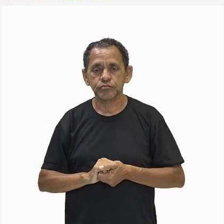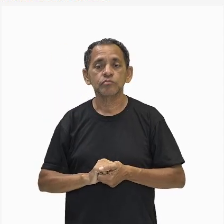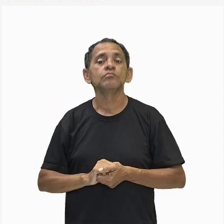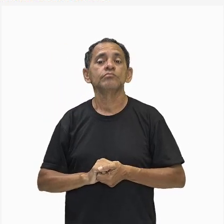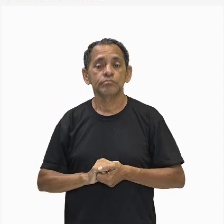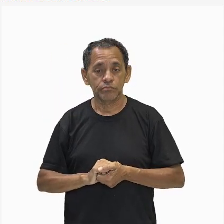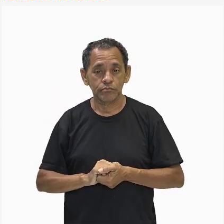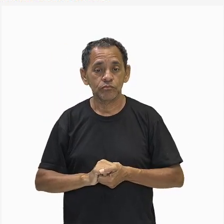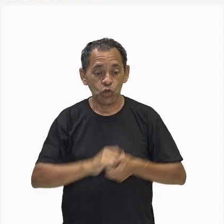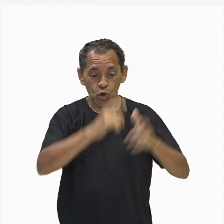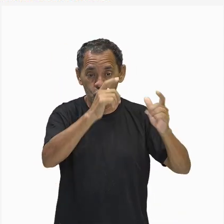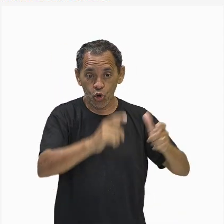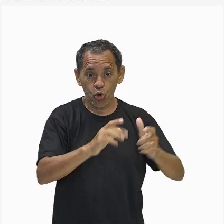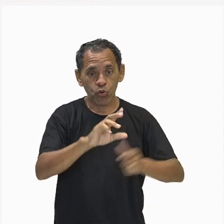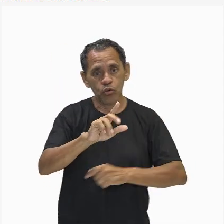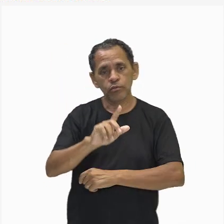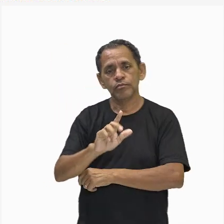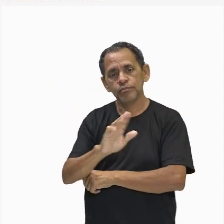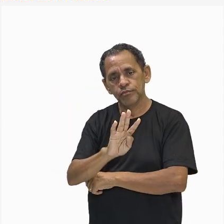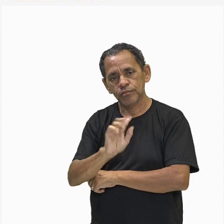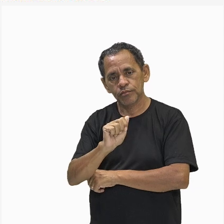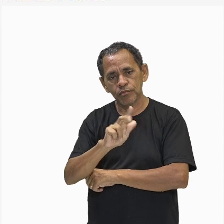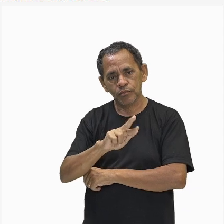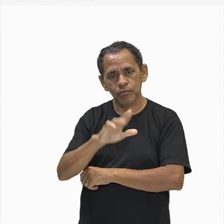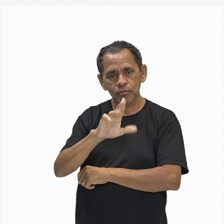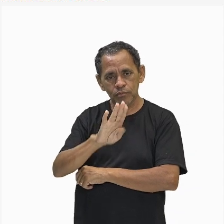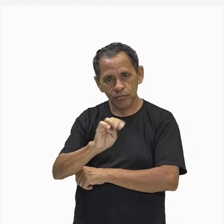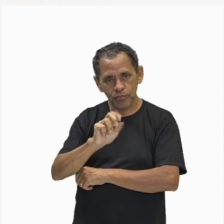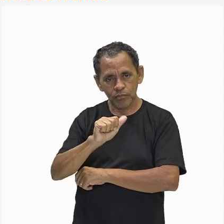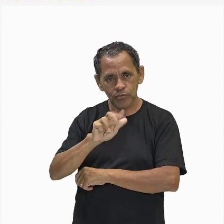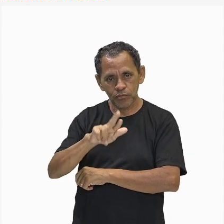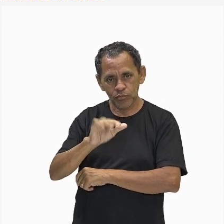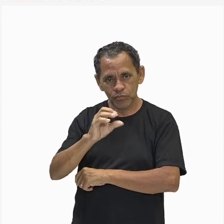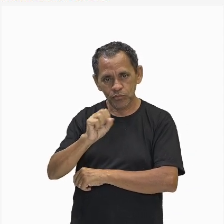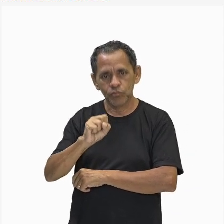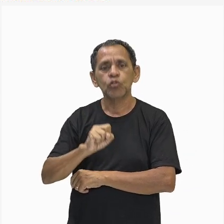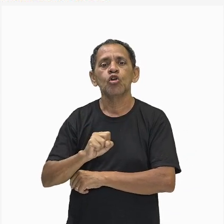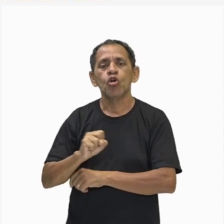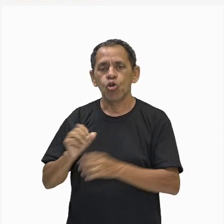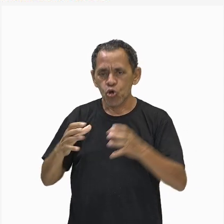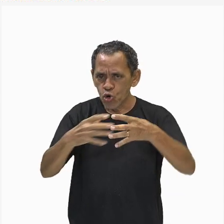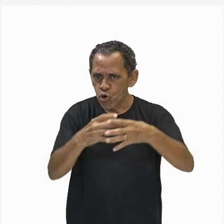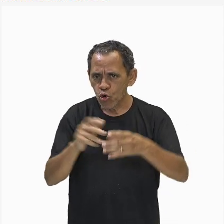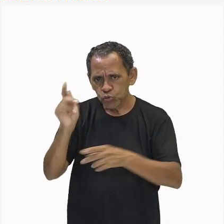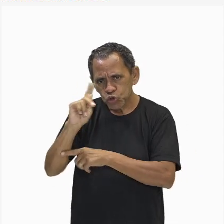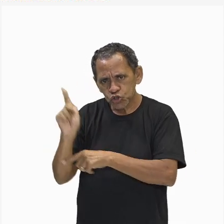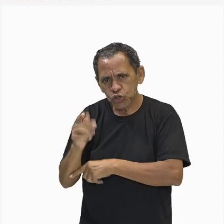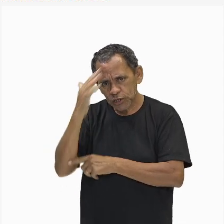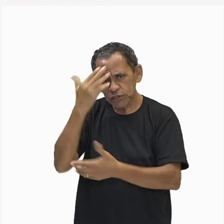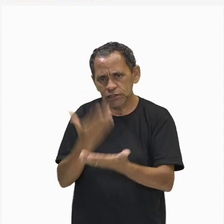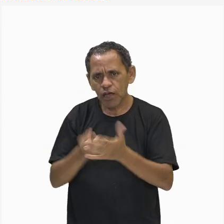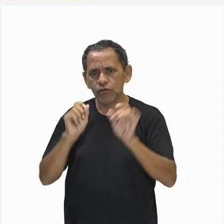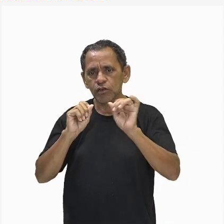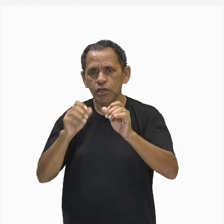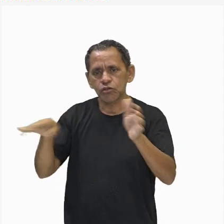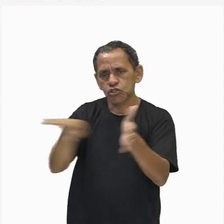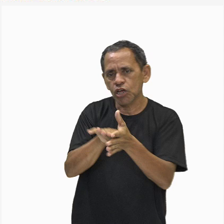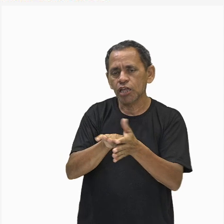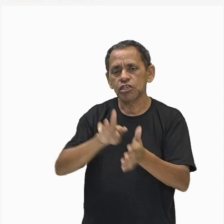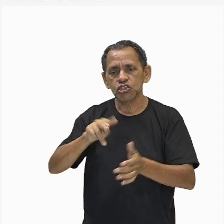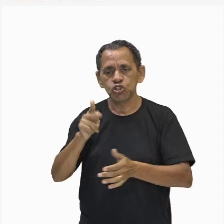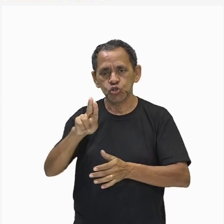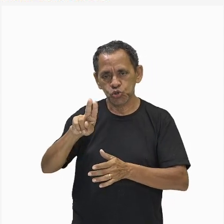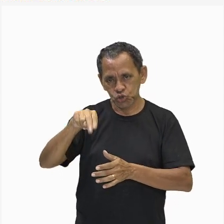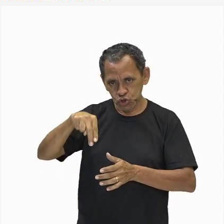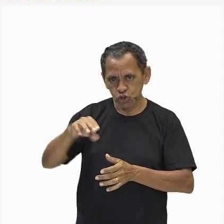invasão, então, do Império Romano. Outros historiadores acreditavam que a chegada dos hunos pressionou